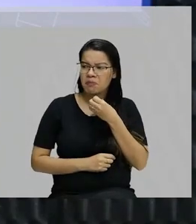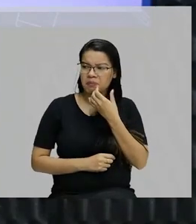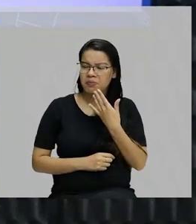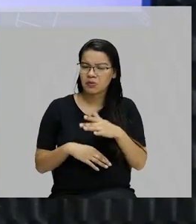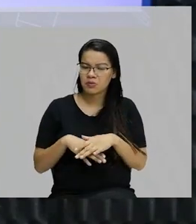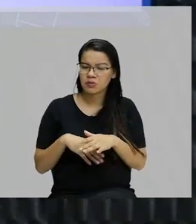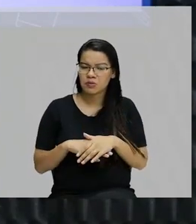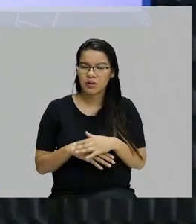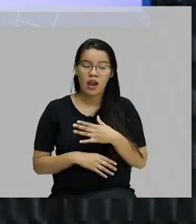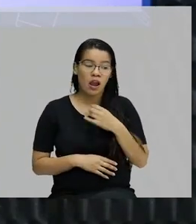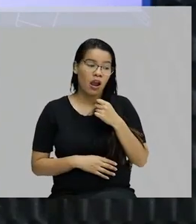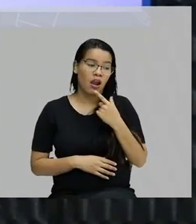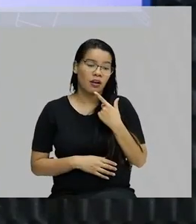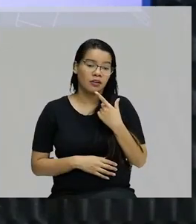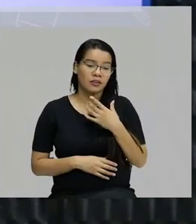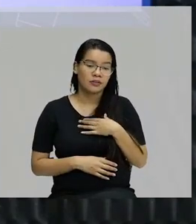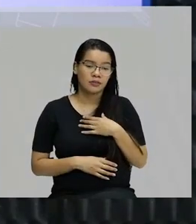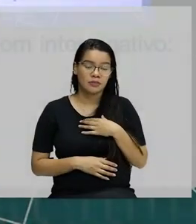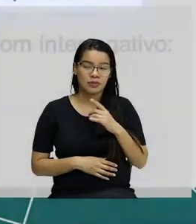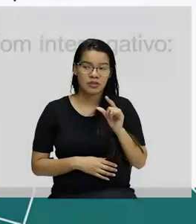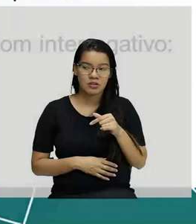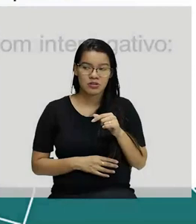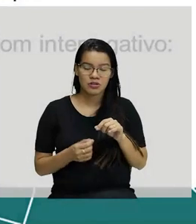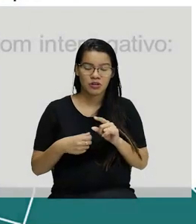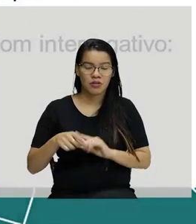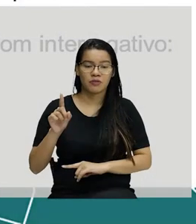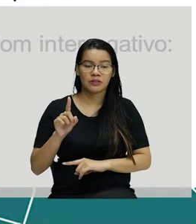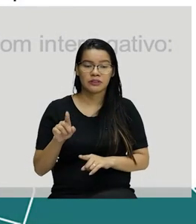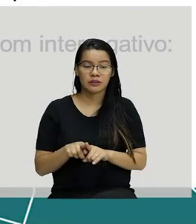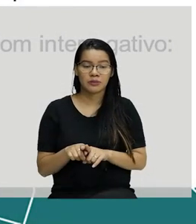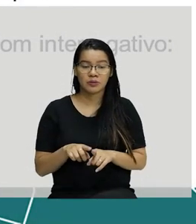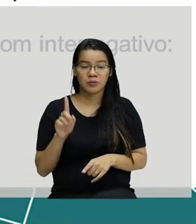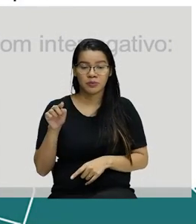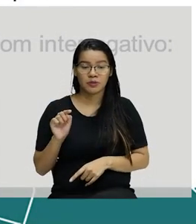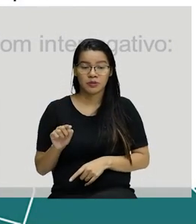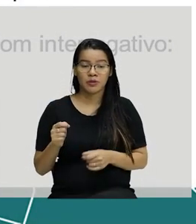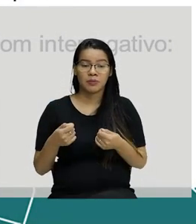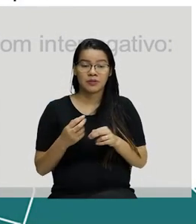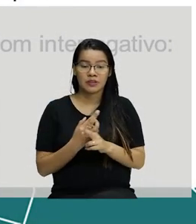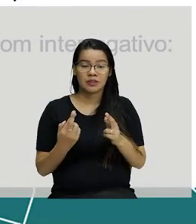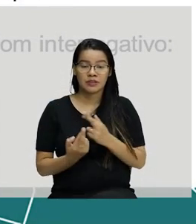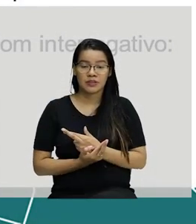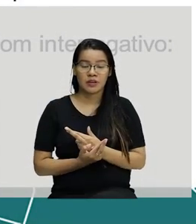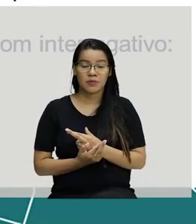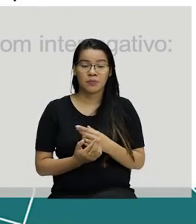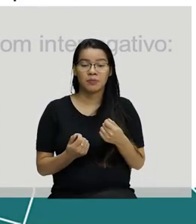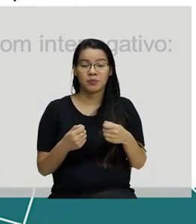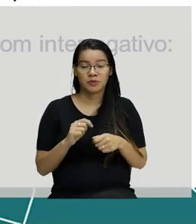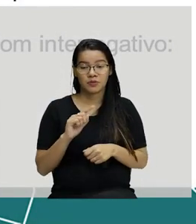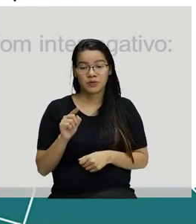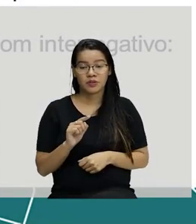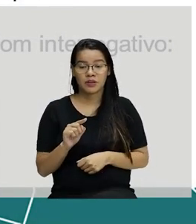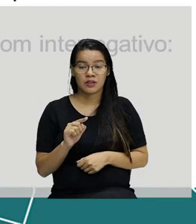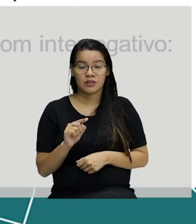pega ele está fugindo o ponto de exclamação pode ser associado ao ponto de interrogação para indicar uma